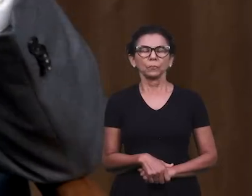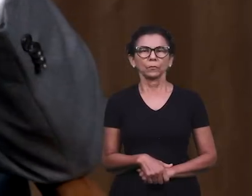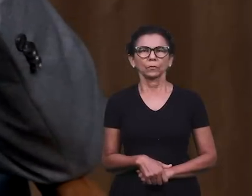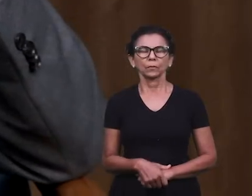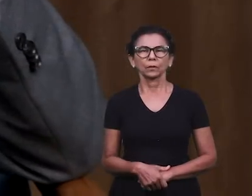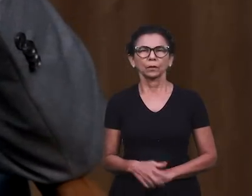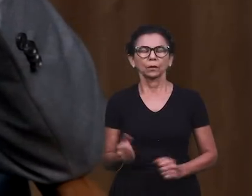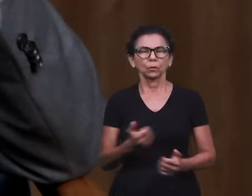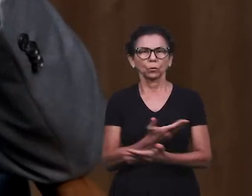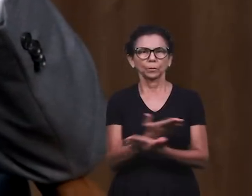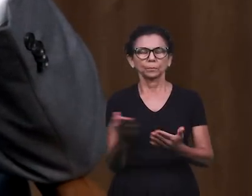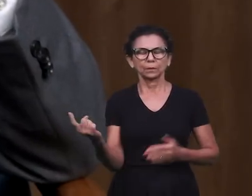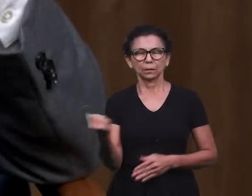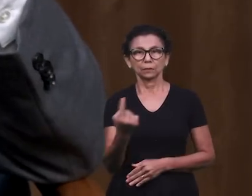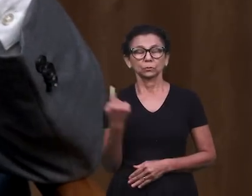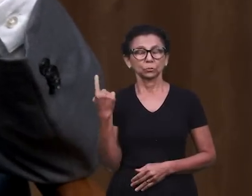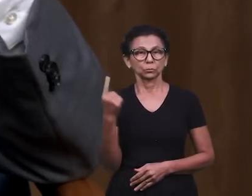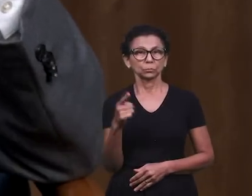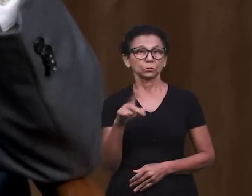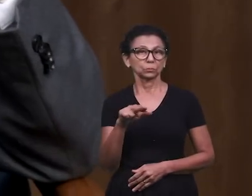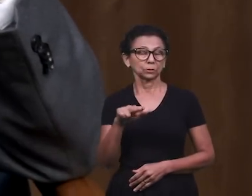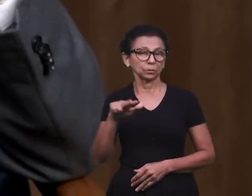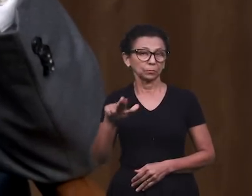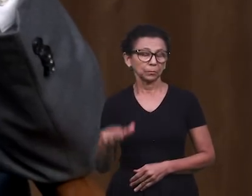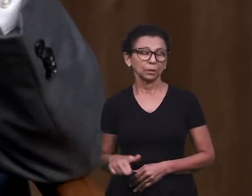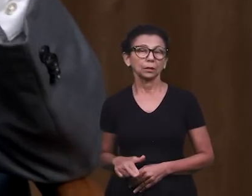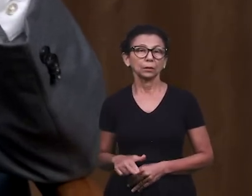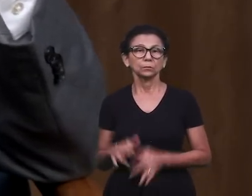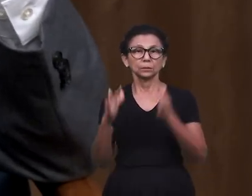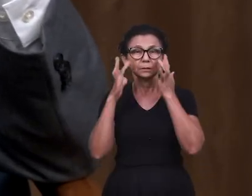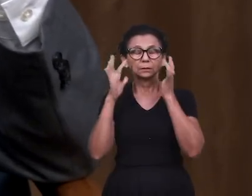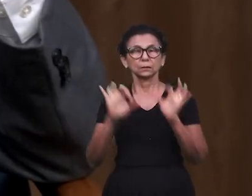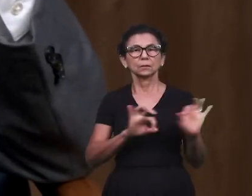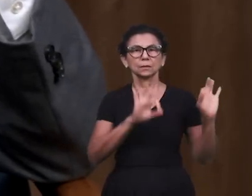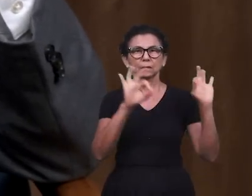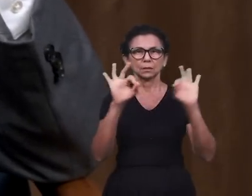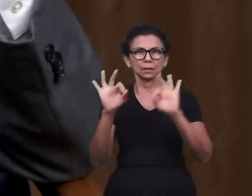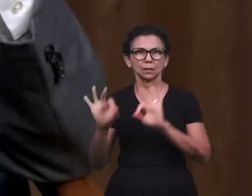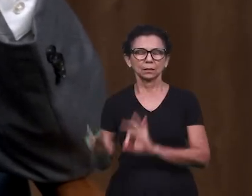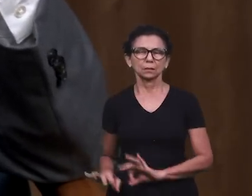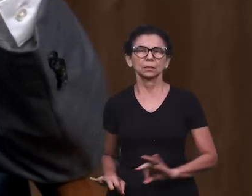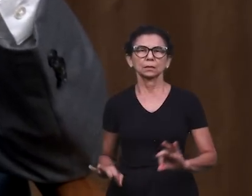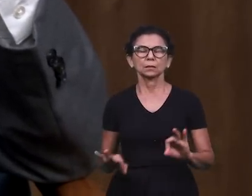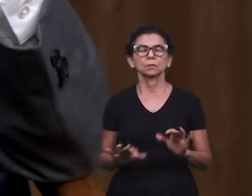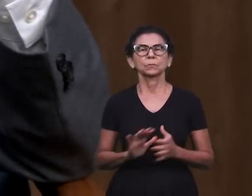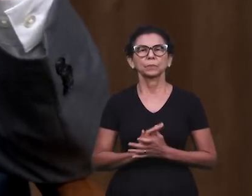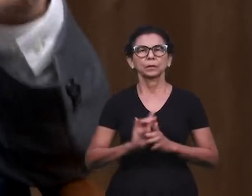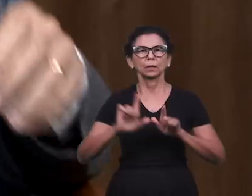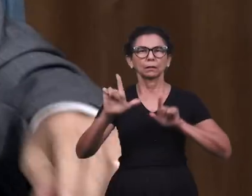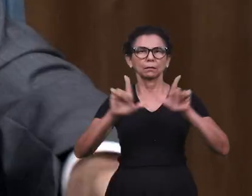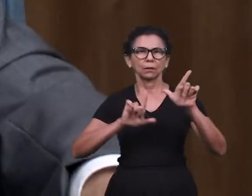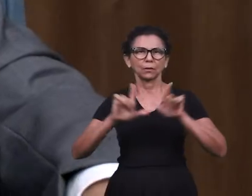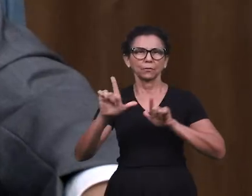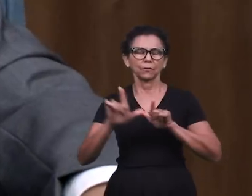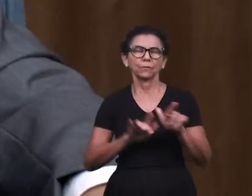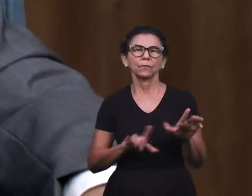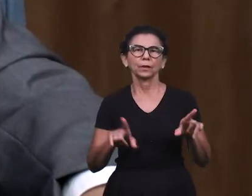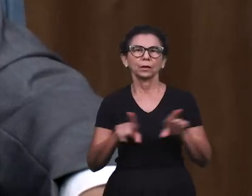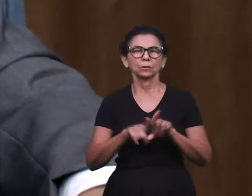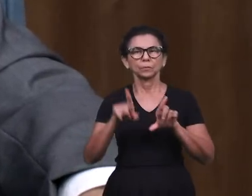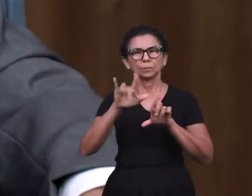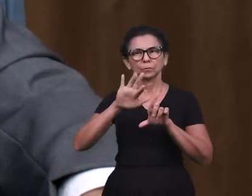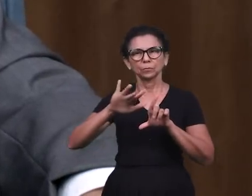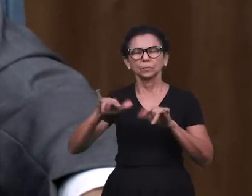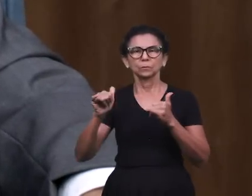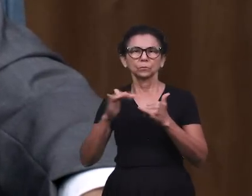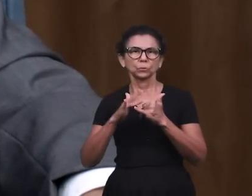Eu quero saudar a todos os nossos irmãos, aqueles que nos assistem pelos nossos canais de televisão ou pelas nossas plataformas